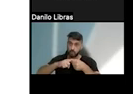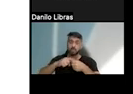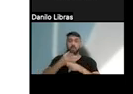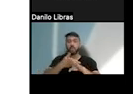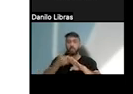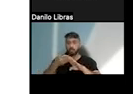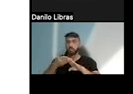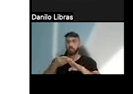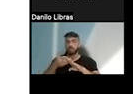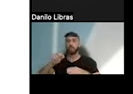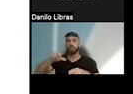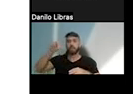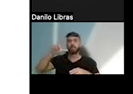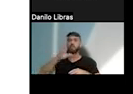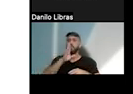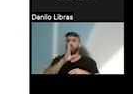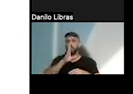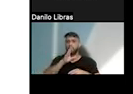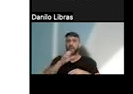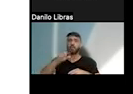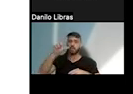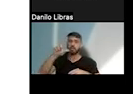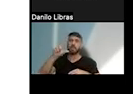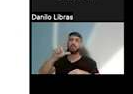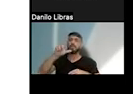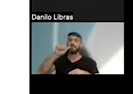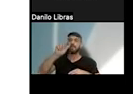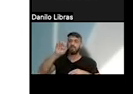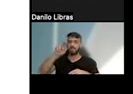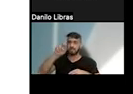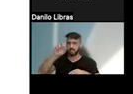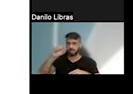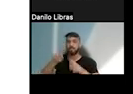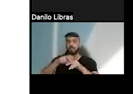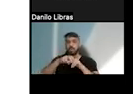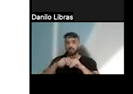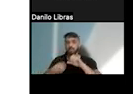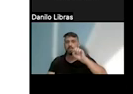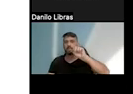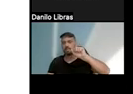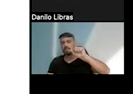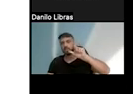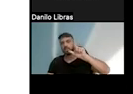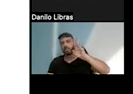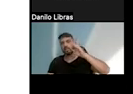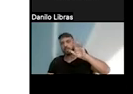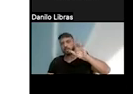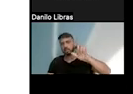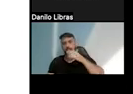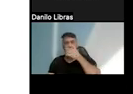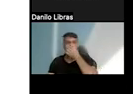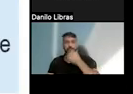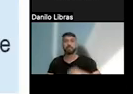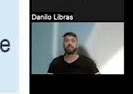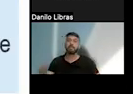observou de aumento, né, da imobilidade e aumento da latência induzidos pelo salubrinal. Então, em linhas